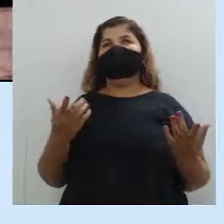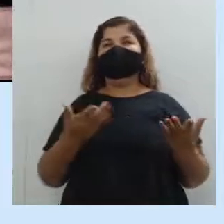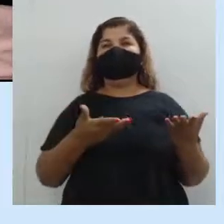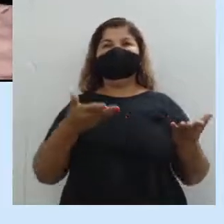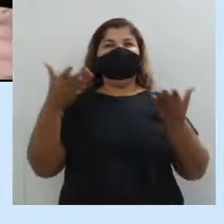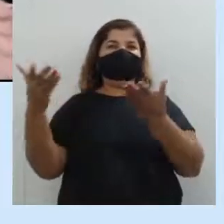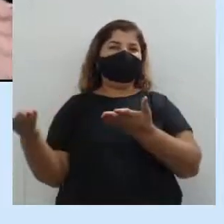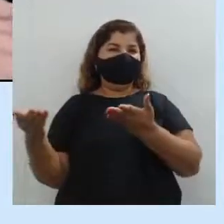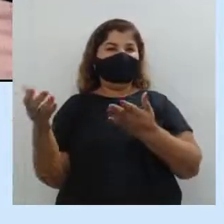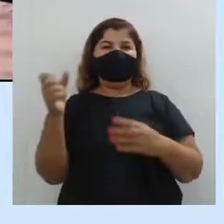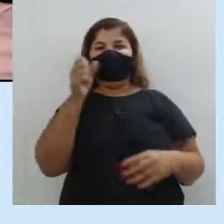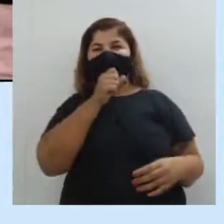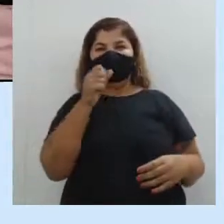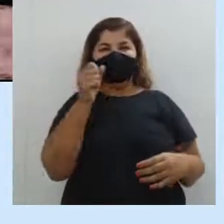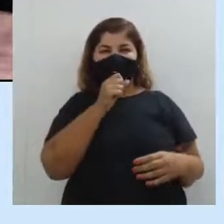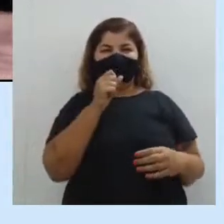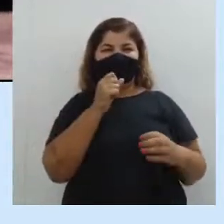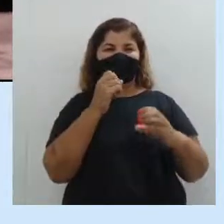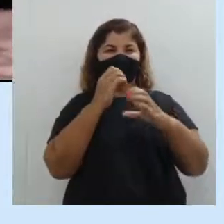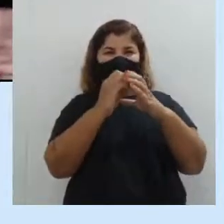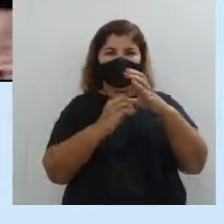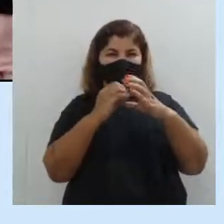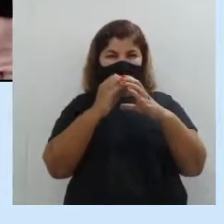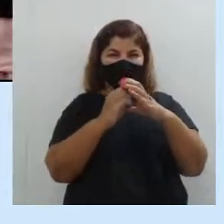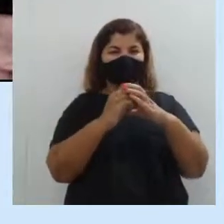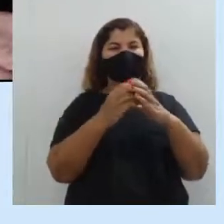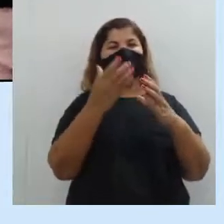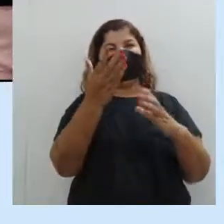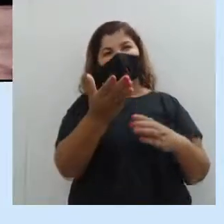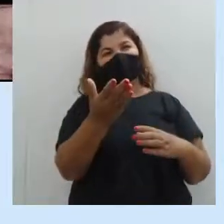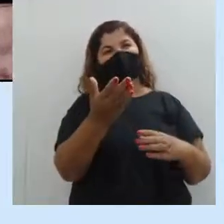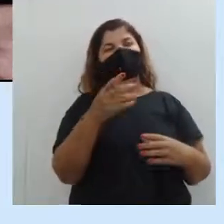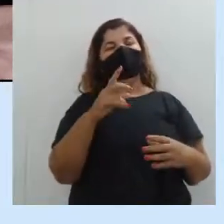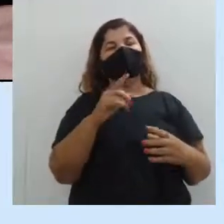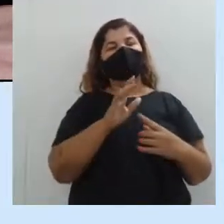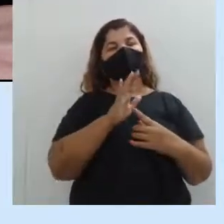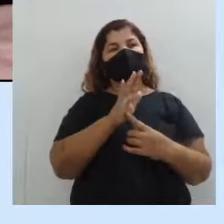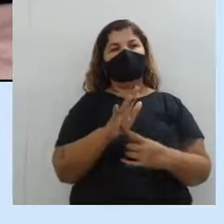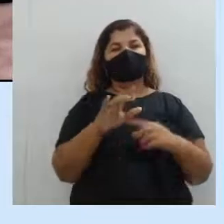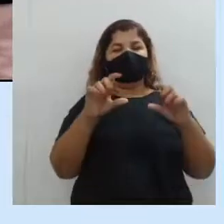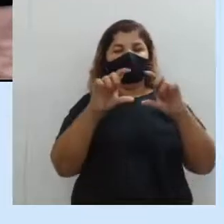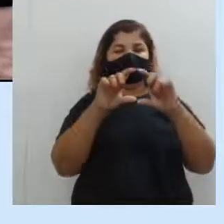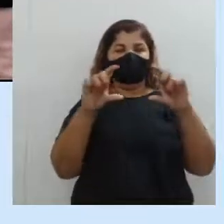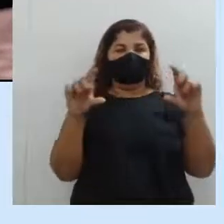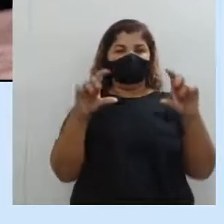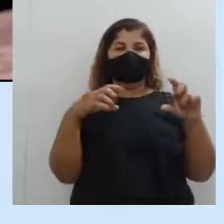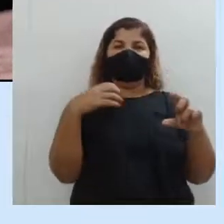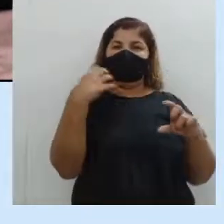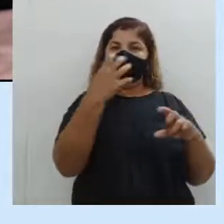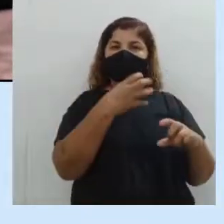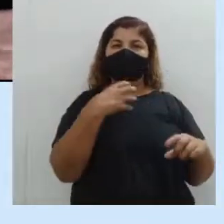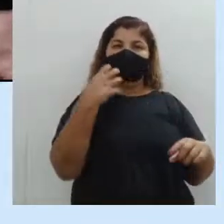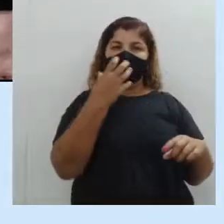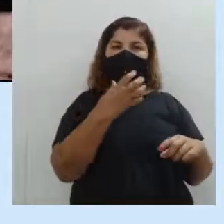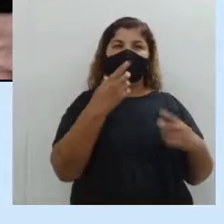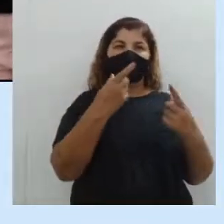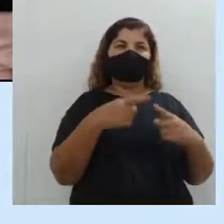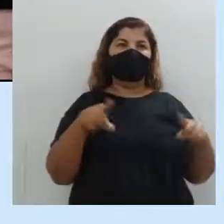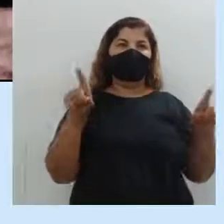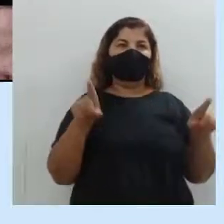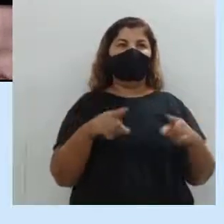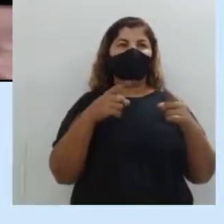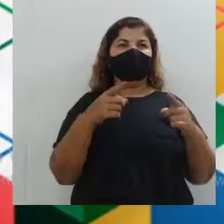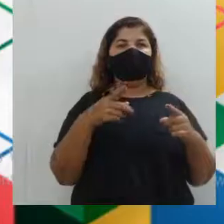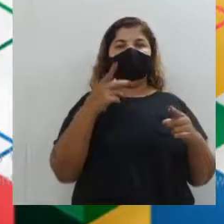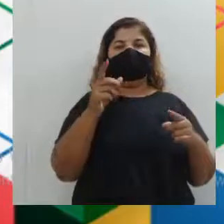não vou cantar. Mas assim, é um trechinho de uma música, né? Que o nome é